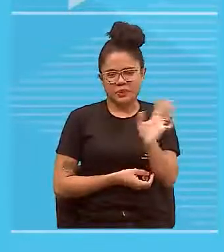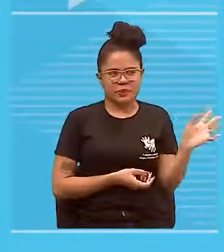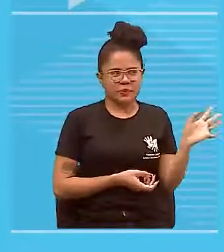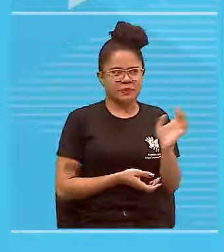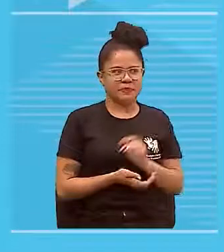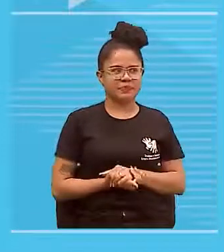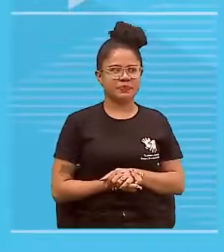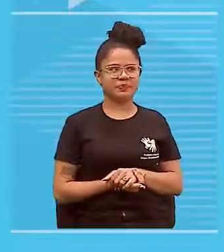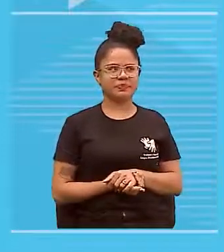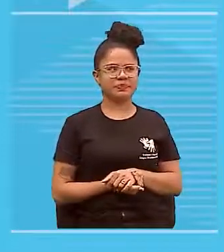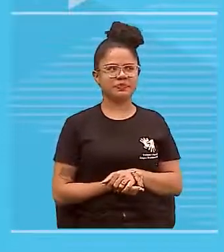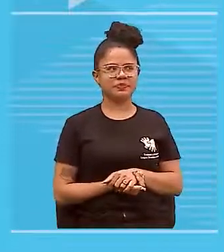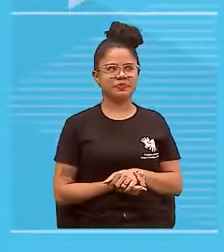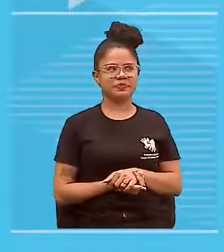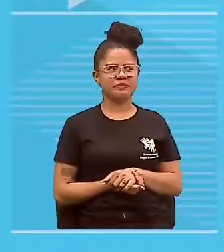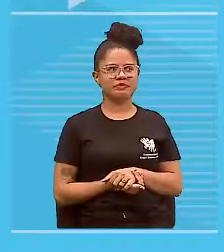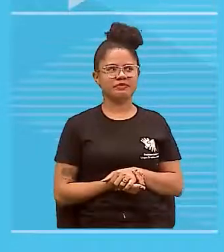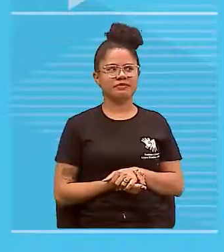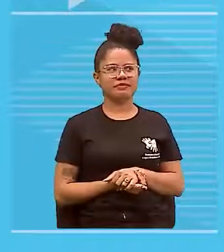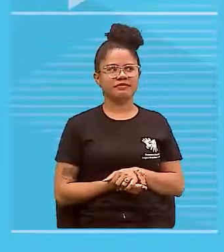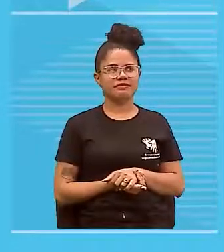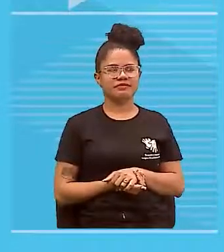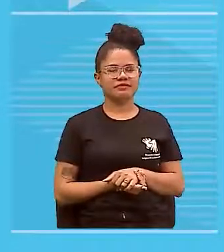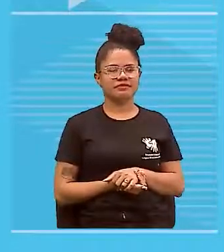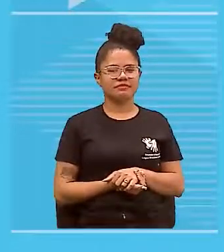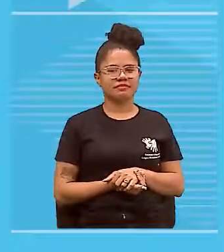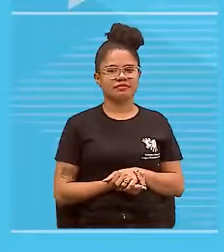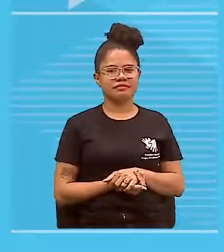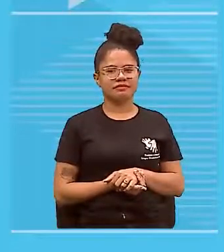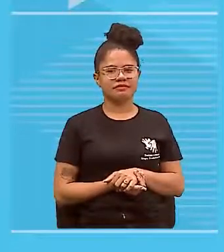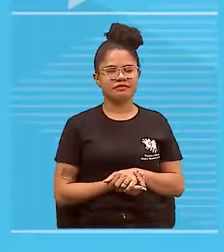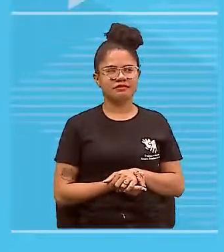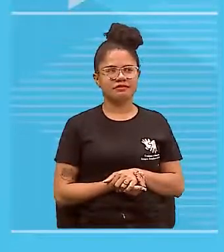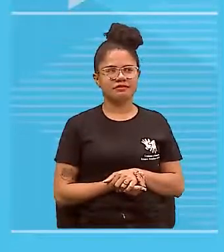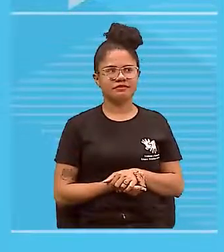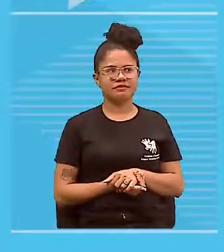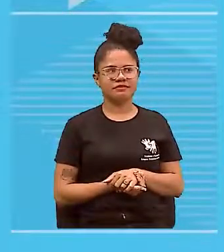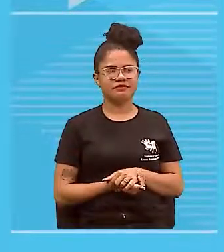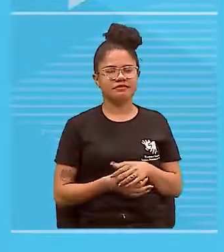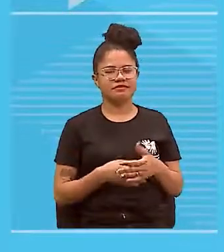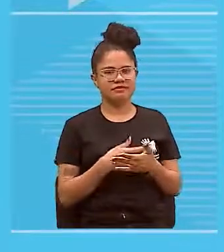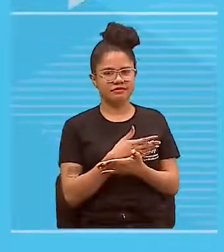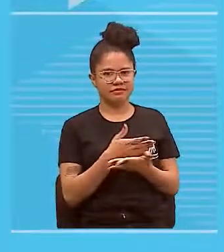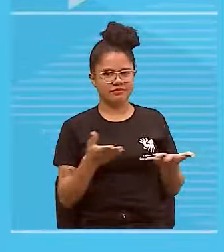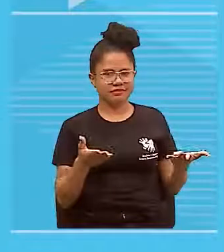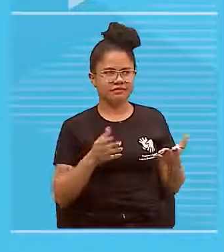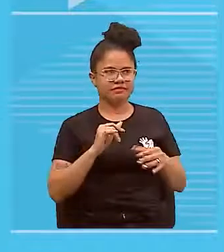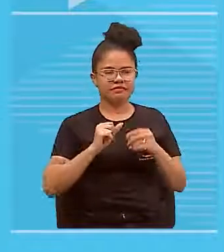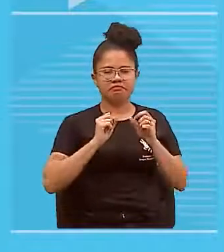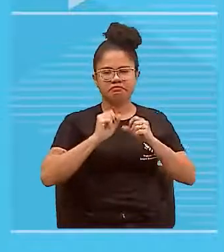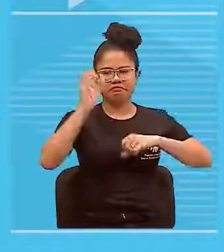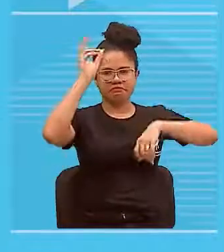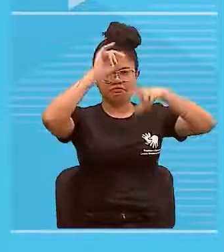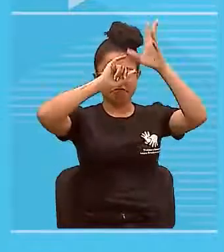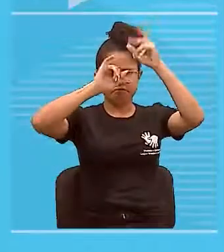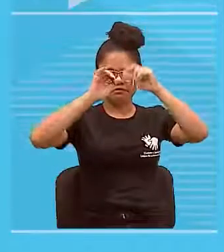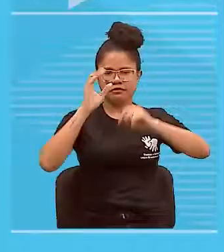pois é pois você é um forte candidato a se iludir com que os outros vão falar